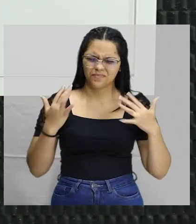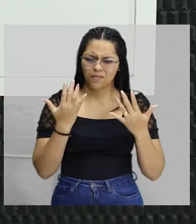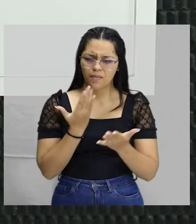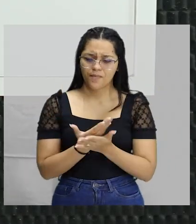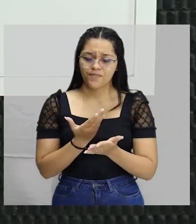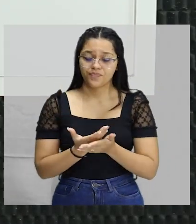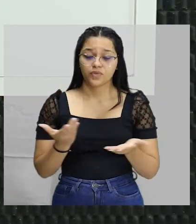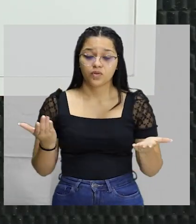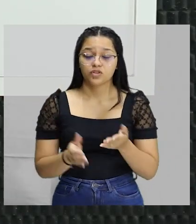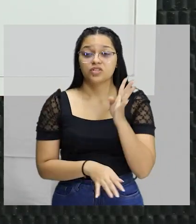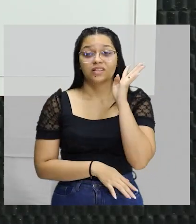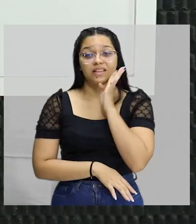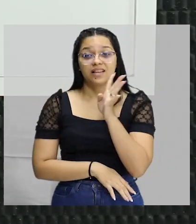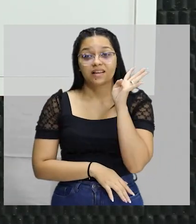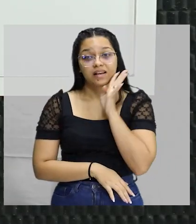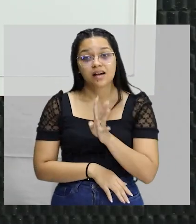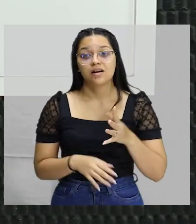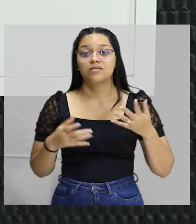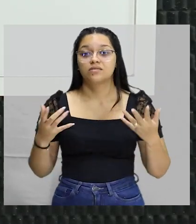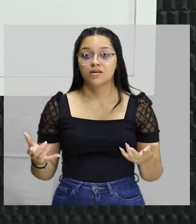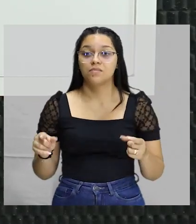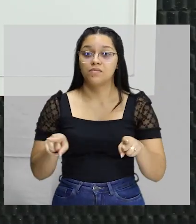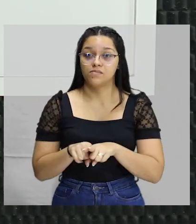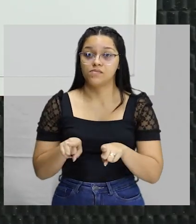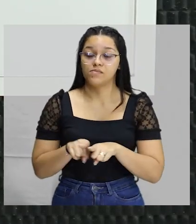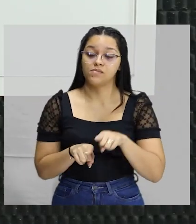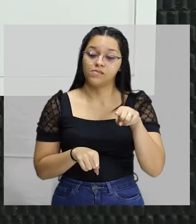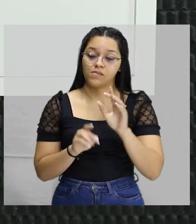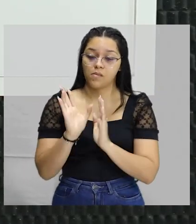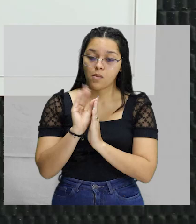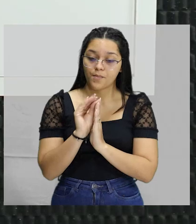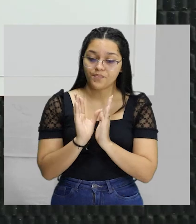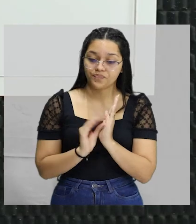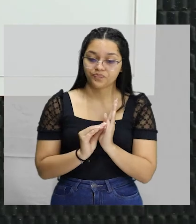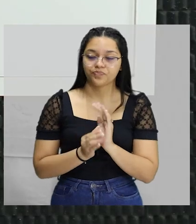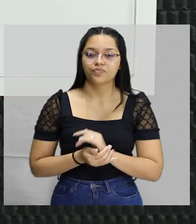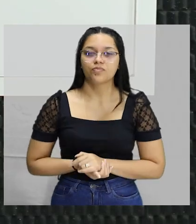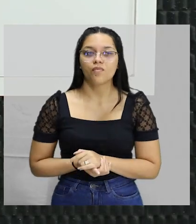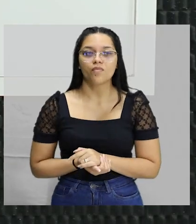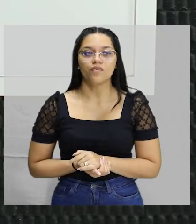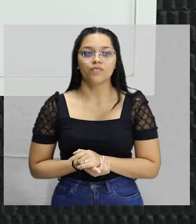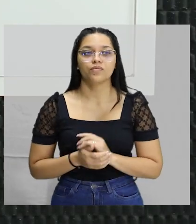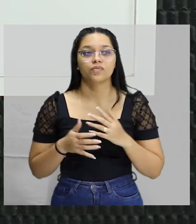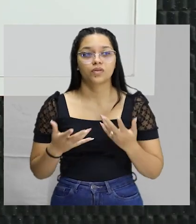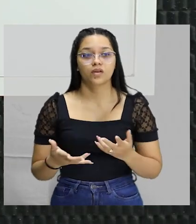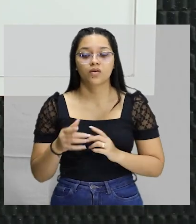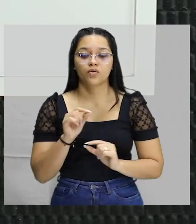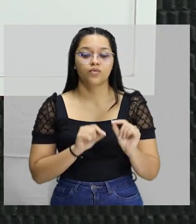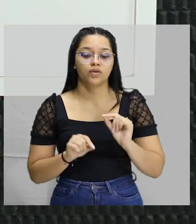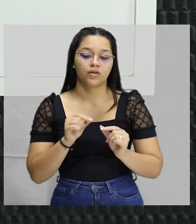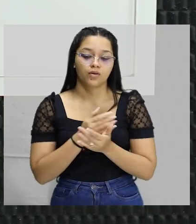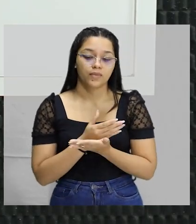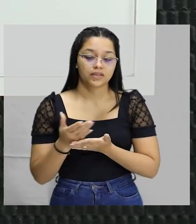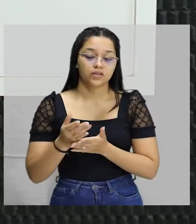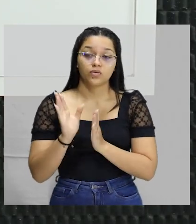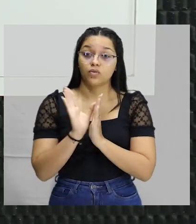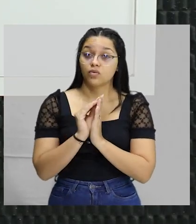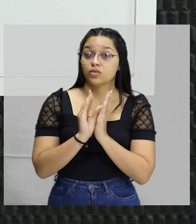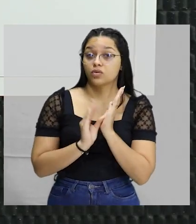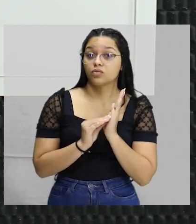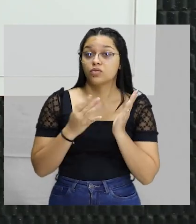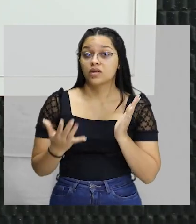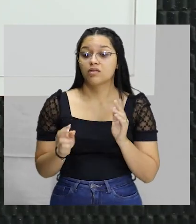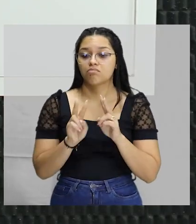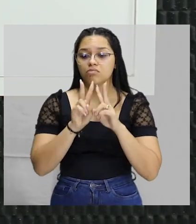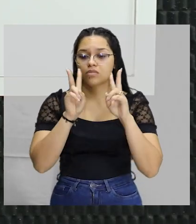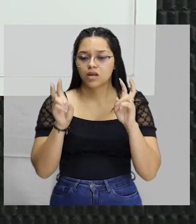hoje, tem muita coisa legal, muita coisa bacana, certo? Sobre esse conteúdo. Bom, então, sem mais delongas, né? Iniciando o conteúdo, a gente falar